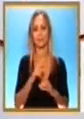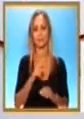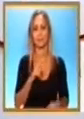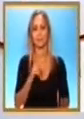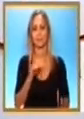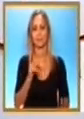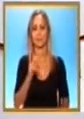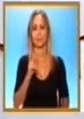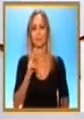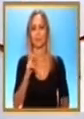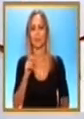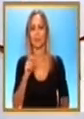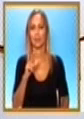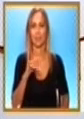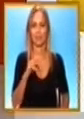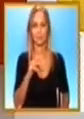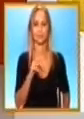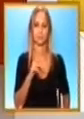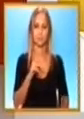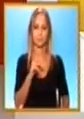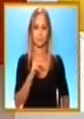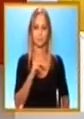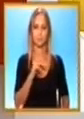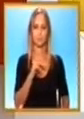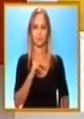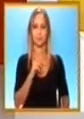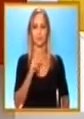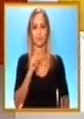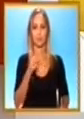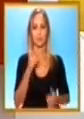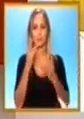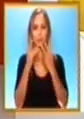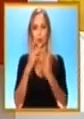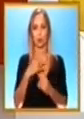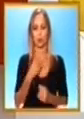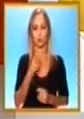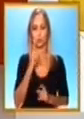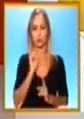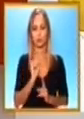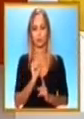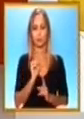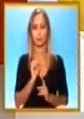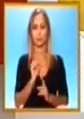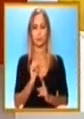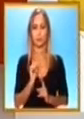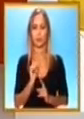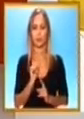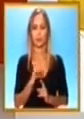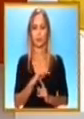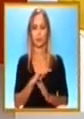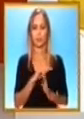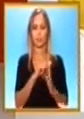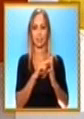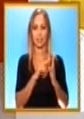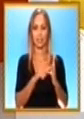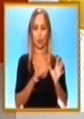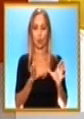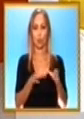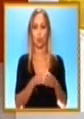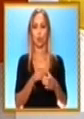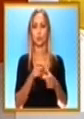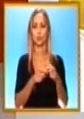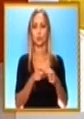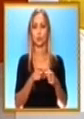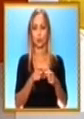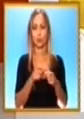a Aurélia. A Cristina Aurélia, eu também gosto muito. Também é uma boa atriz, eu gosto muito dela. E então eles faziam uma cambada de gente que estava